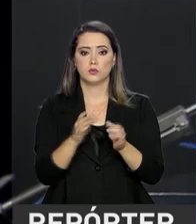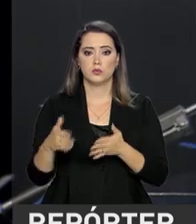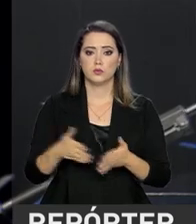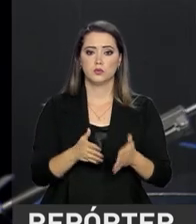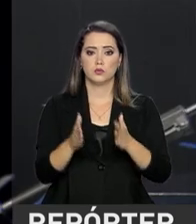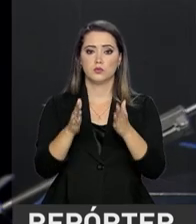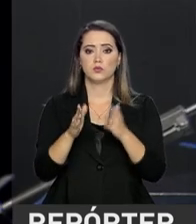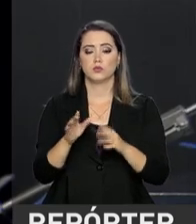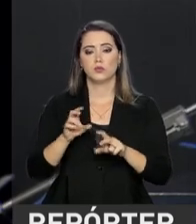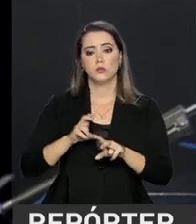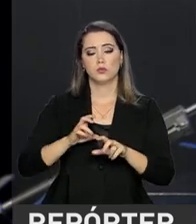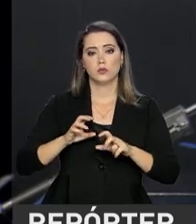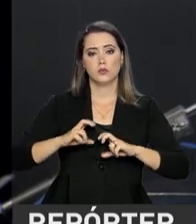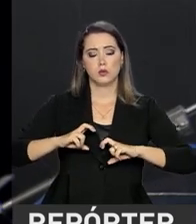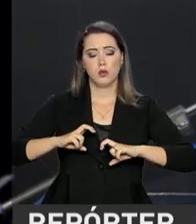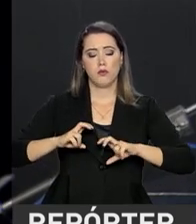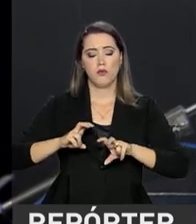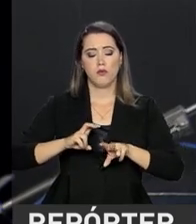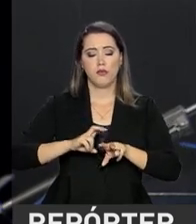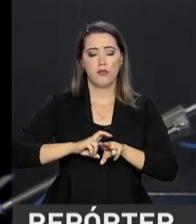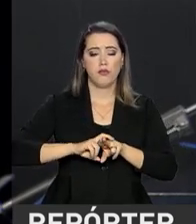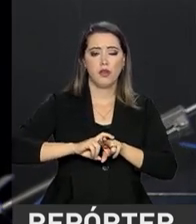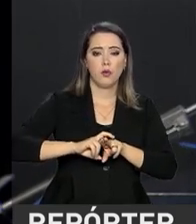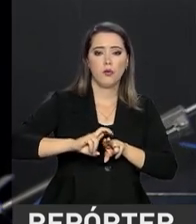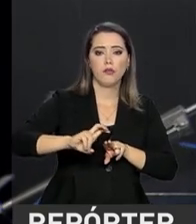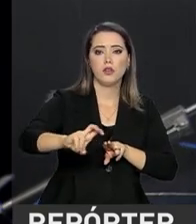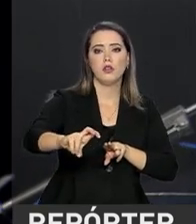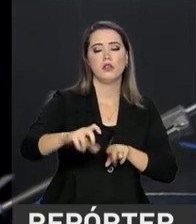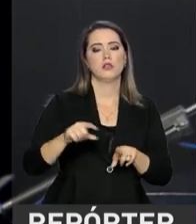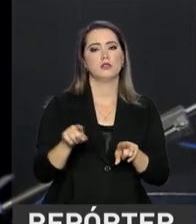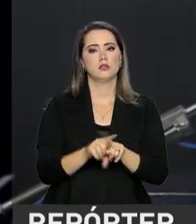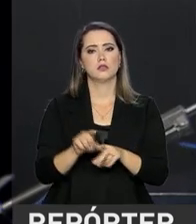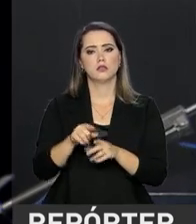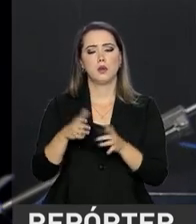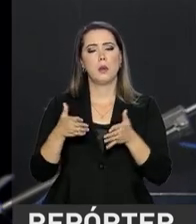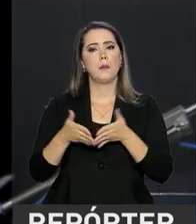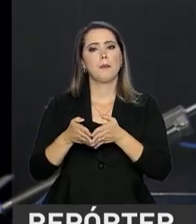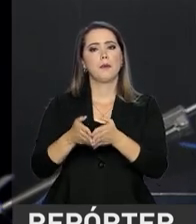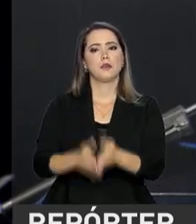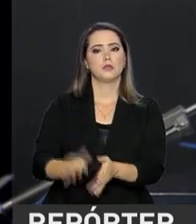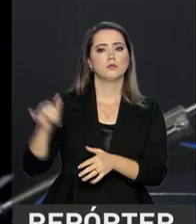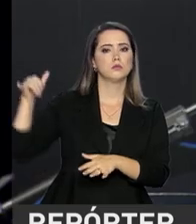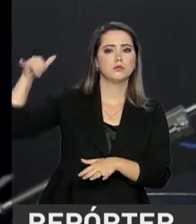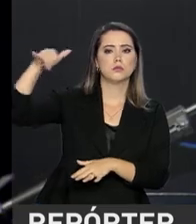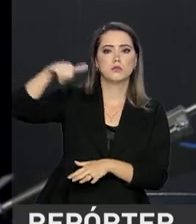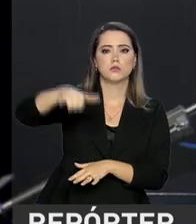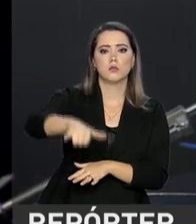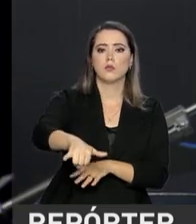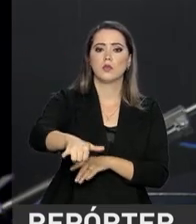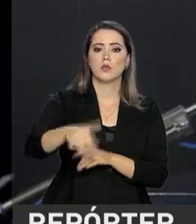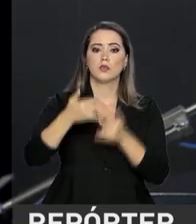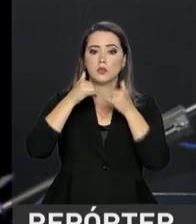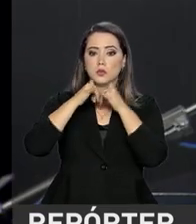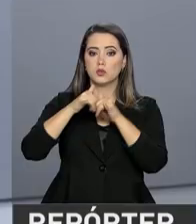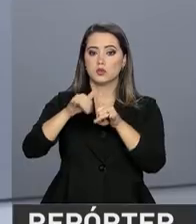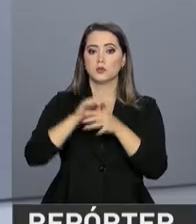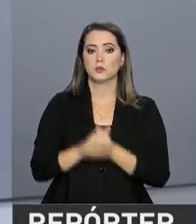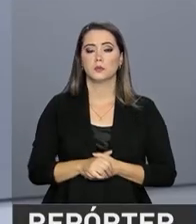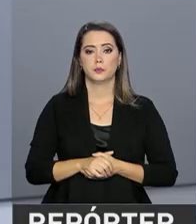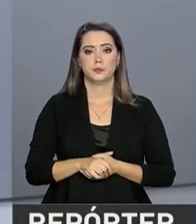rodovias, ferrovias, portos, aeroportos, além da distribuição e transmissão de energia